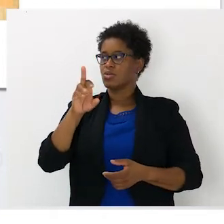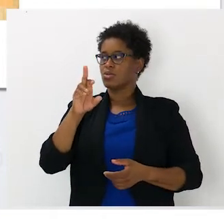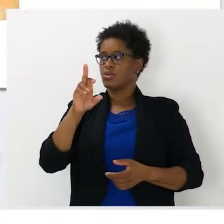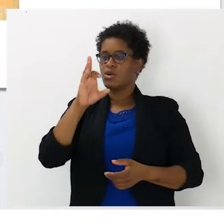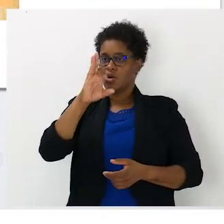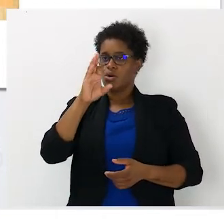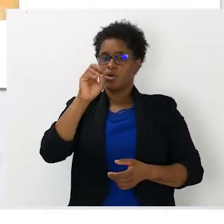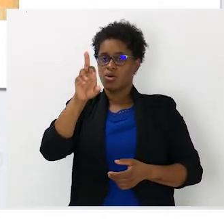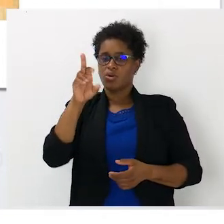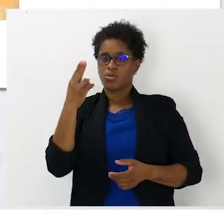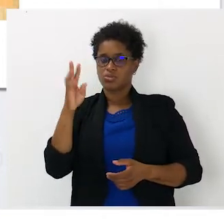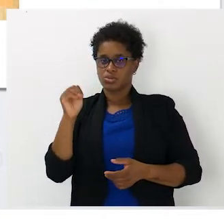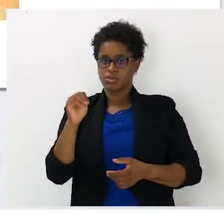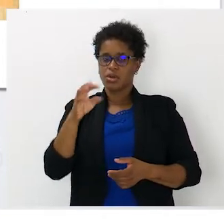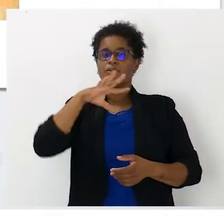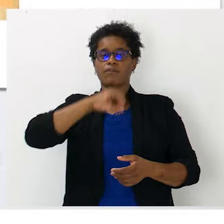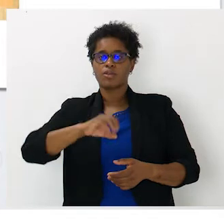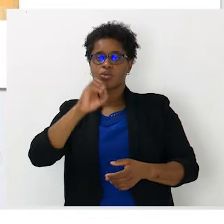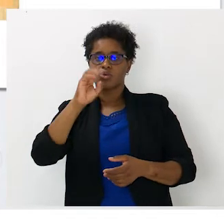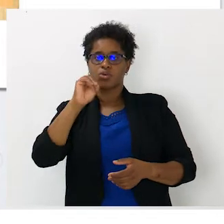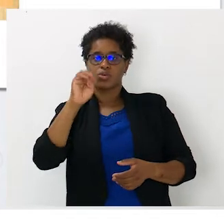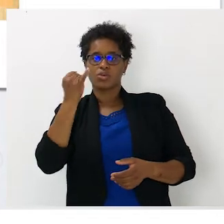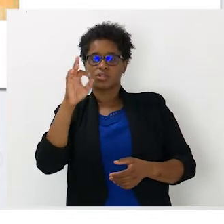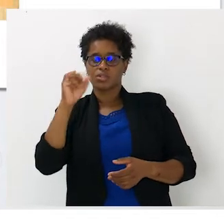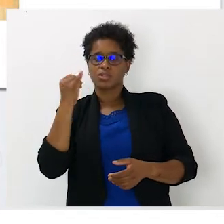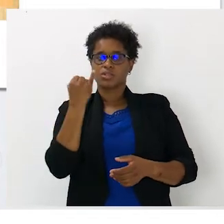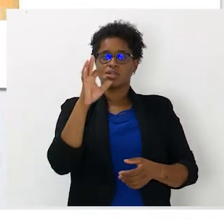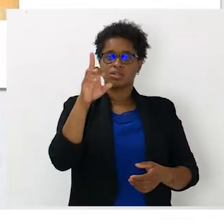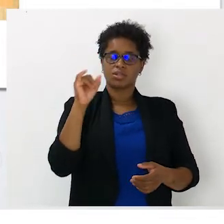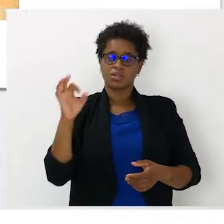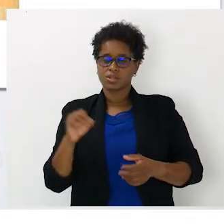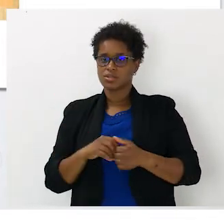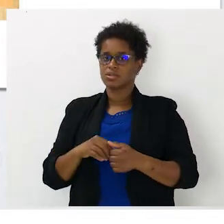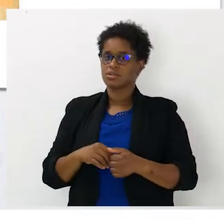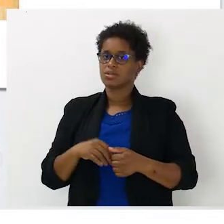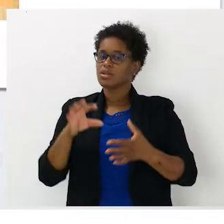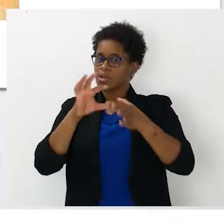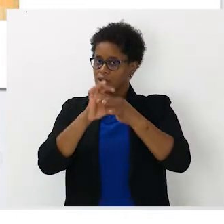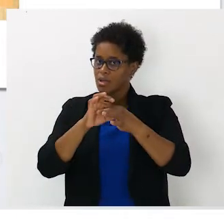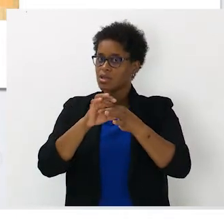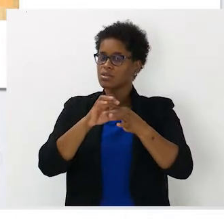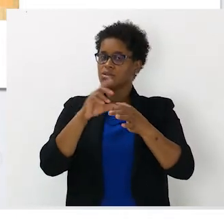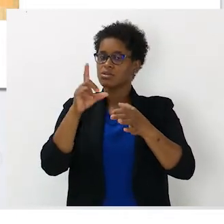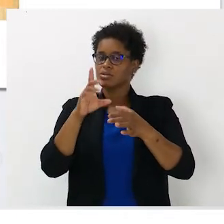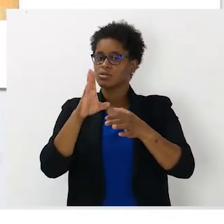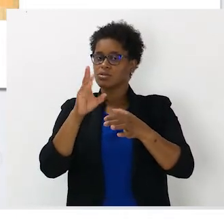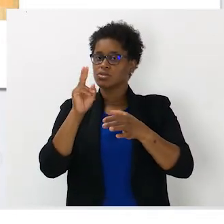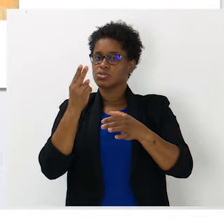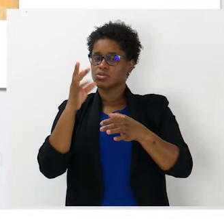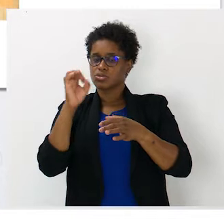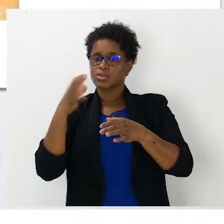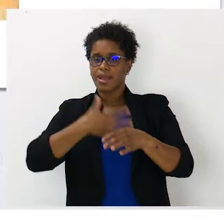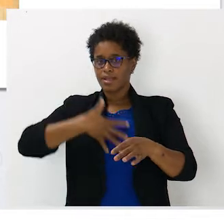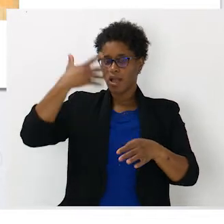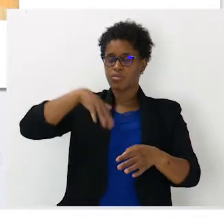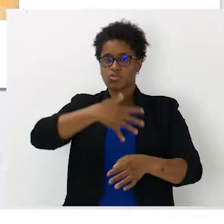Ísis, é uma divindade solitária relacionada com o juízo das almas no